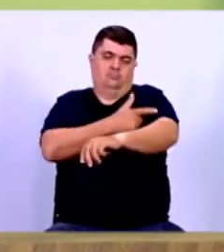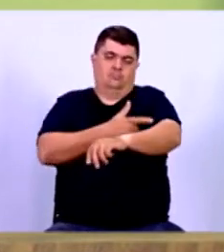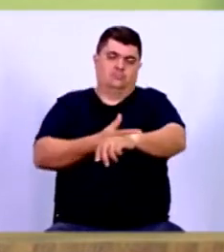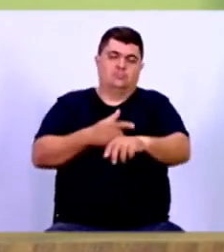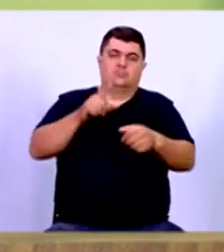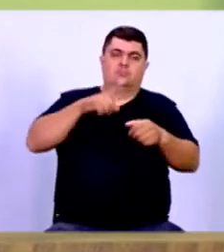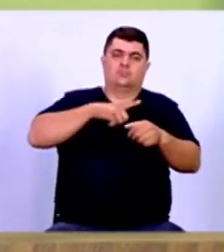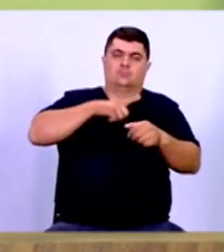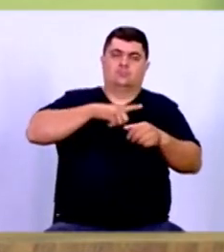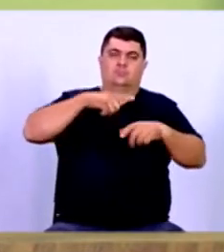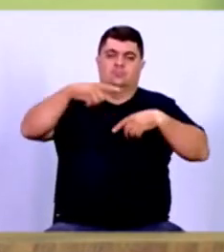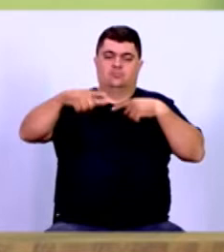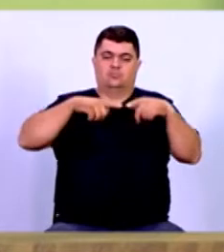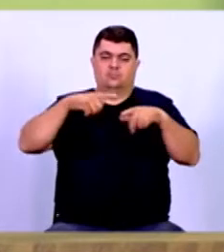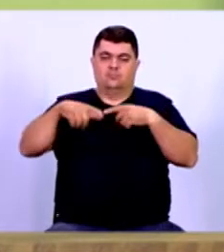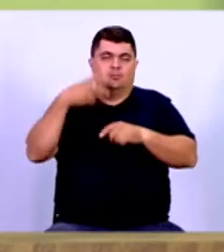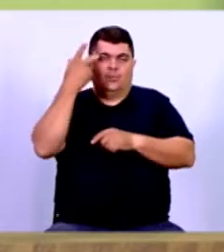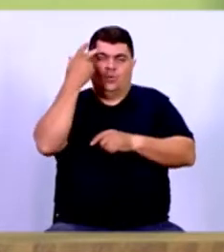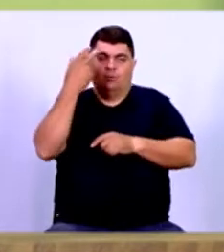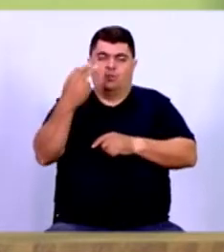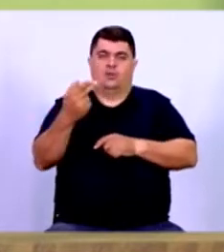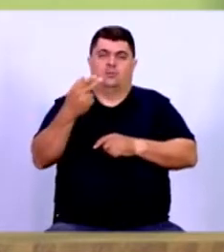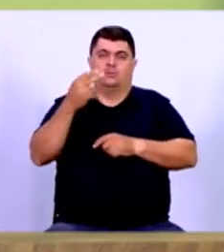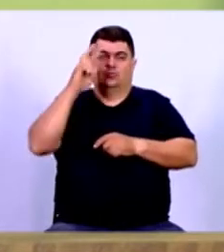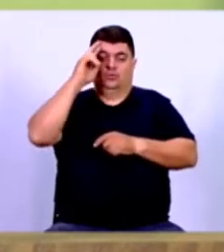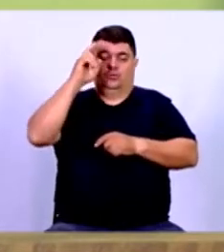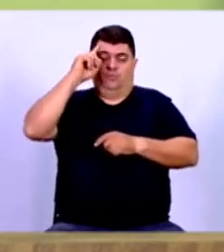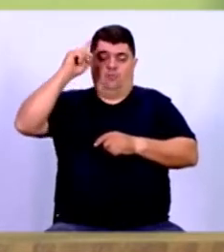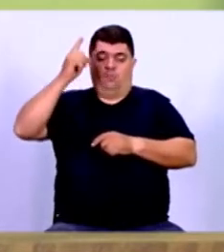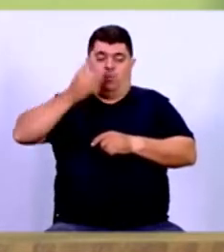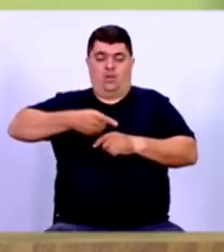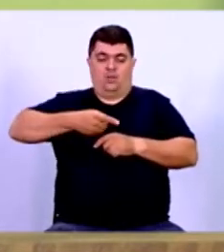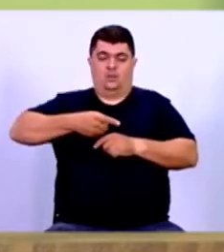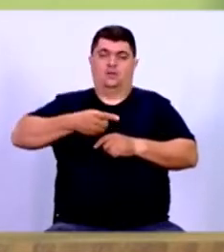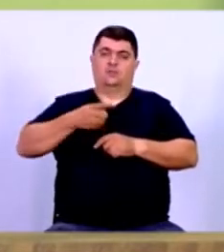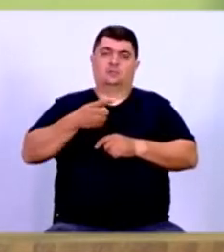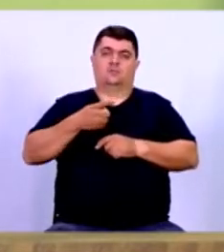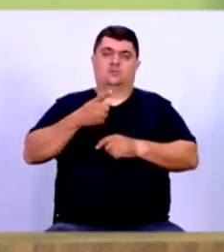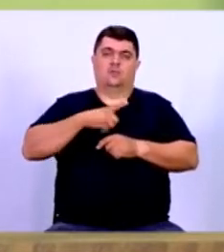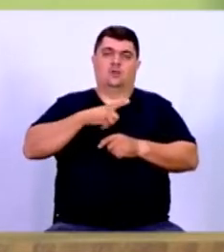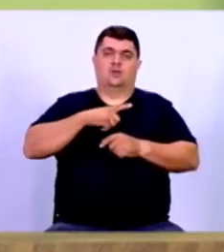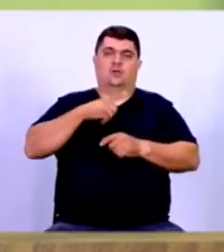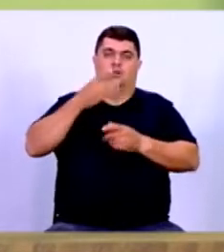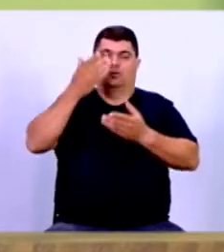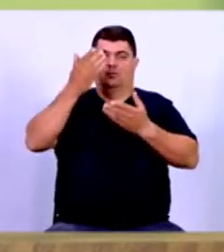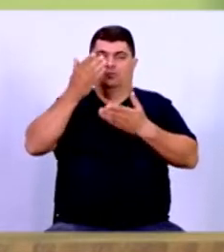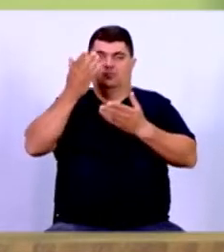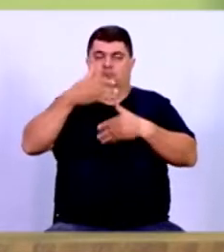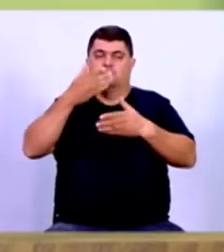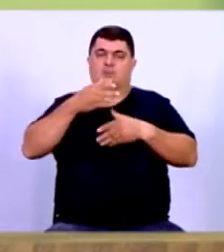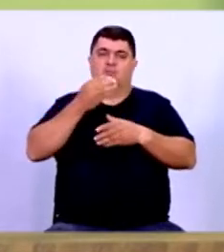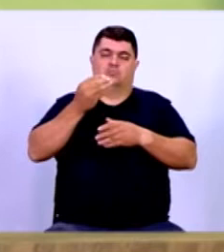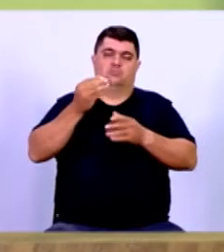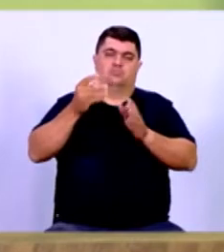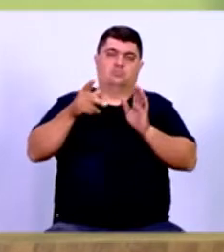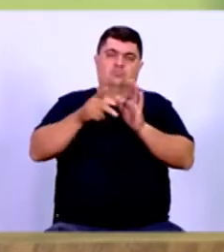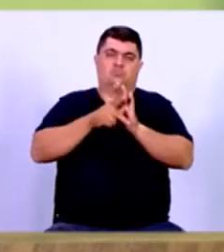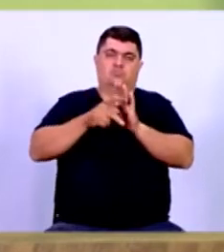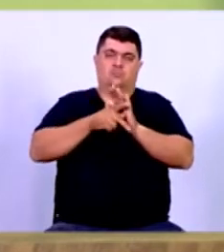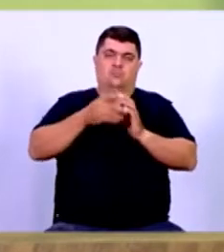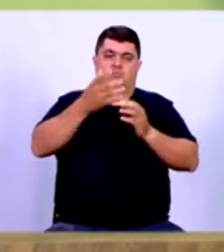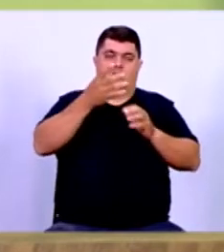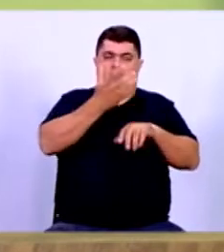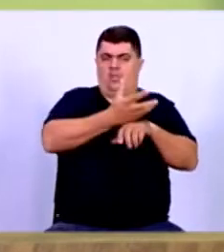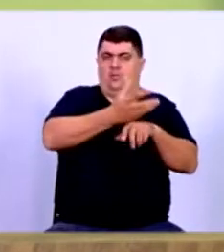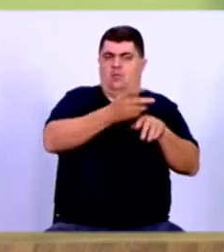executa as atividades que o superior solicitou. Então, são avaliações desse tipo, tá? E não